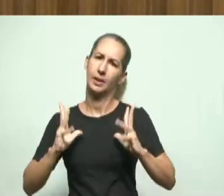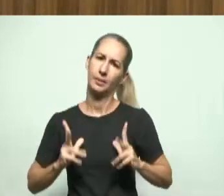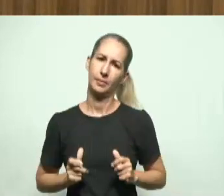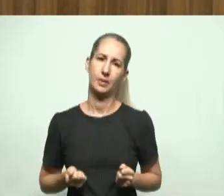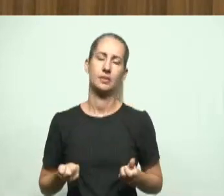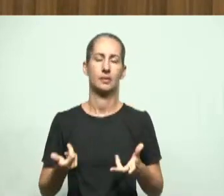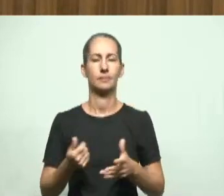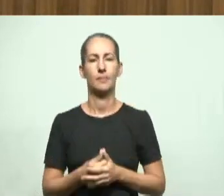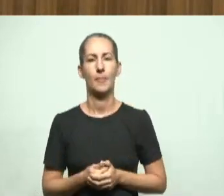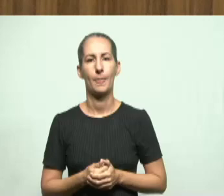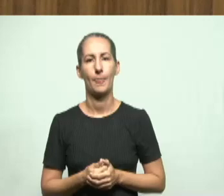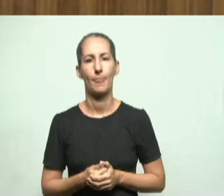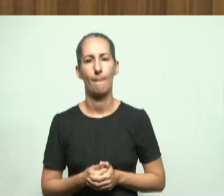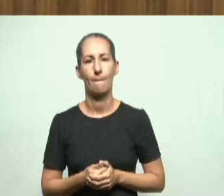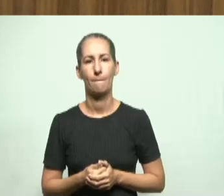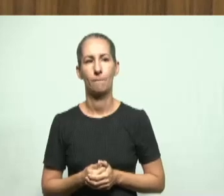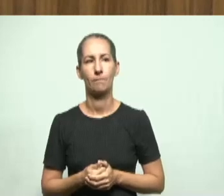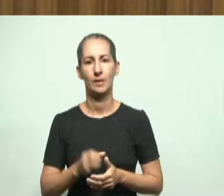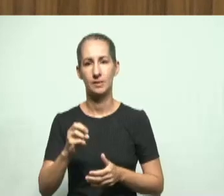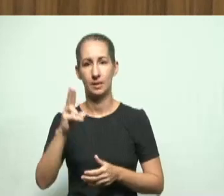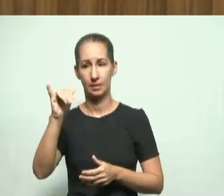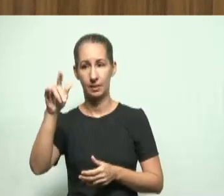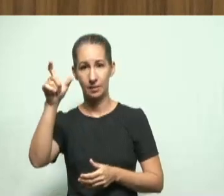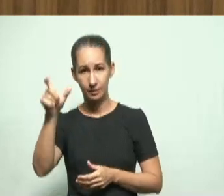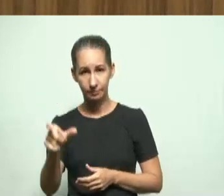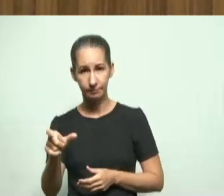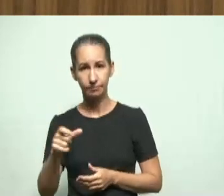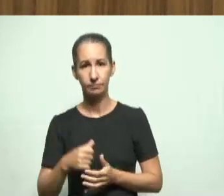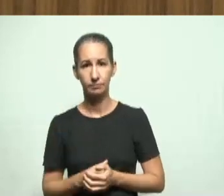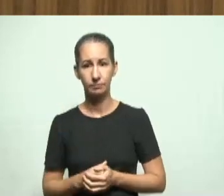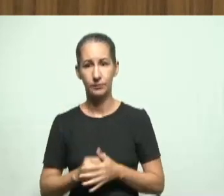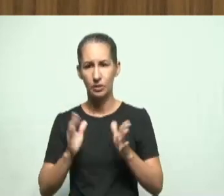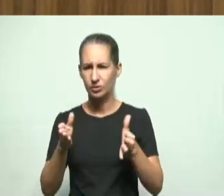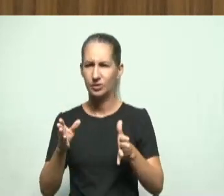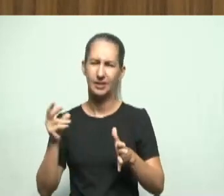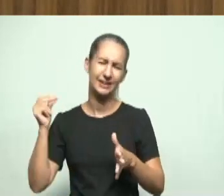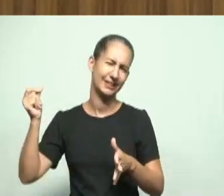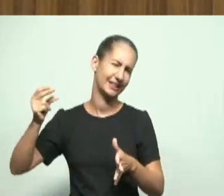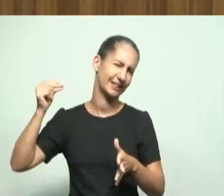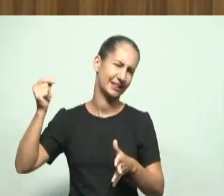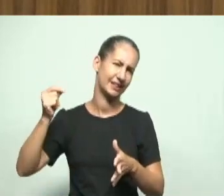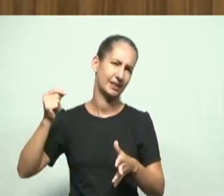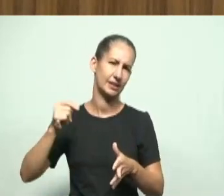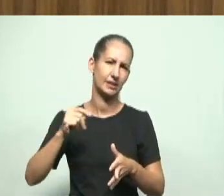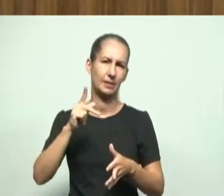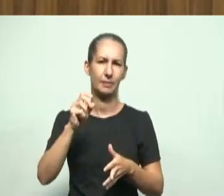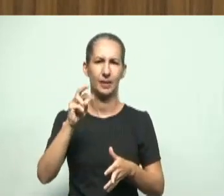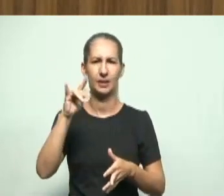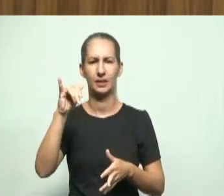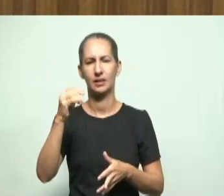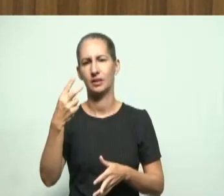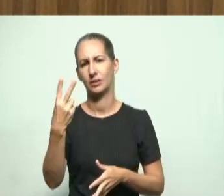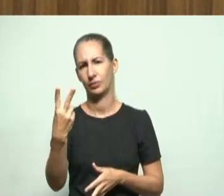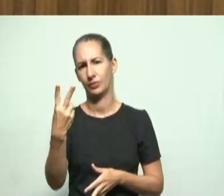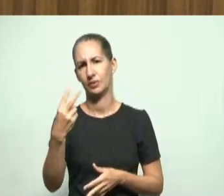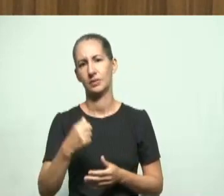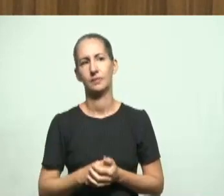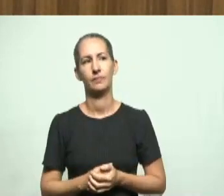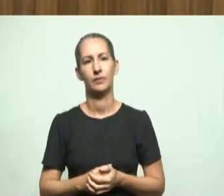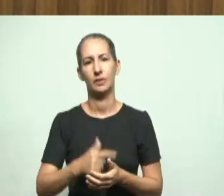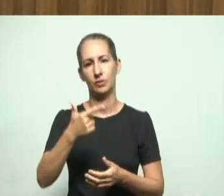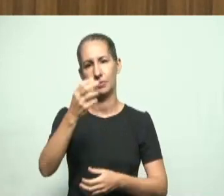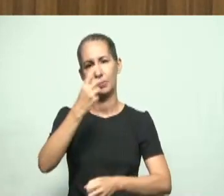a manutenção. O canal do Sarney já se arrasta desde o PAC 2, desde